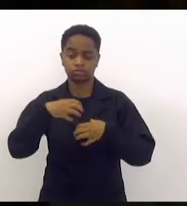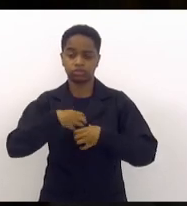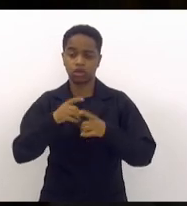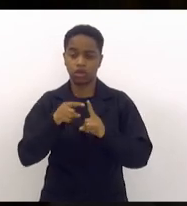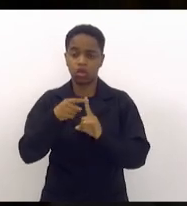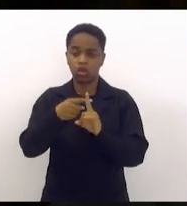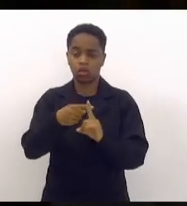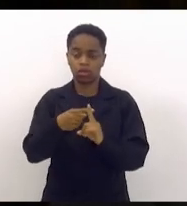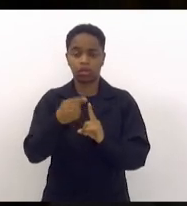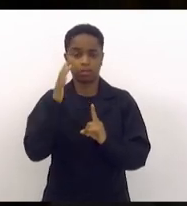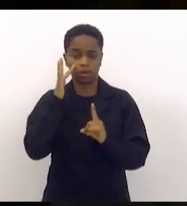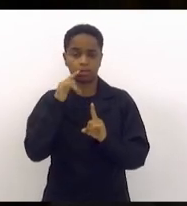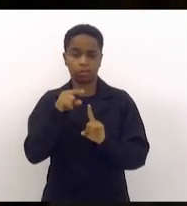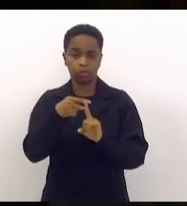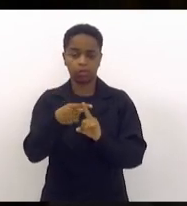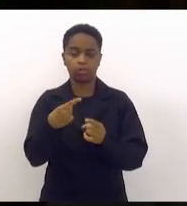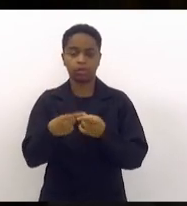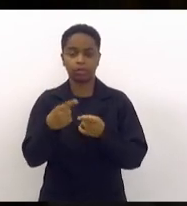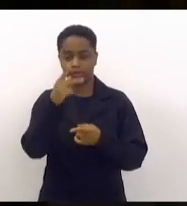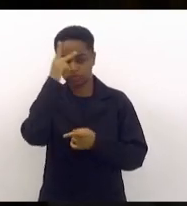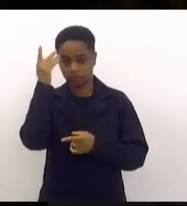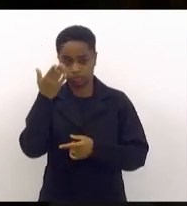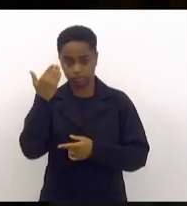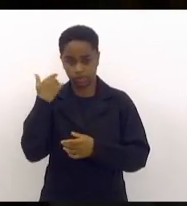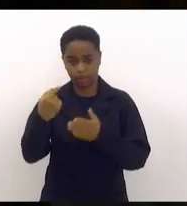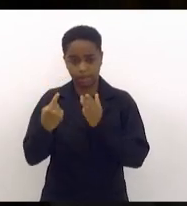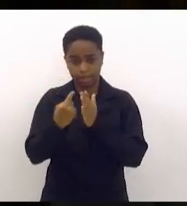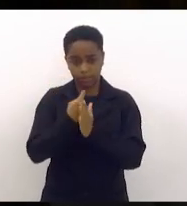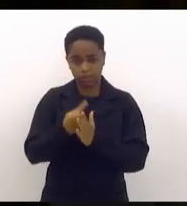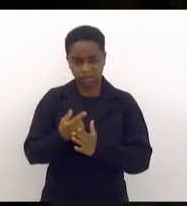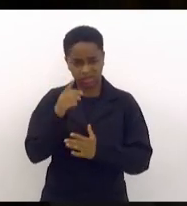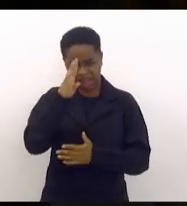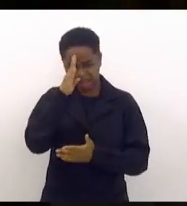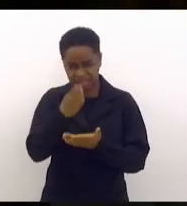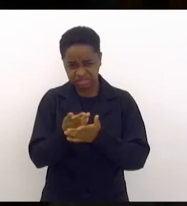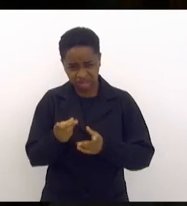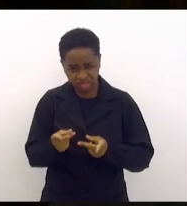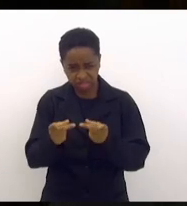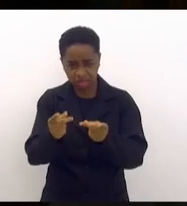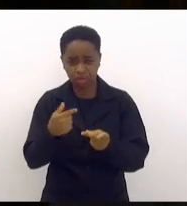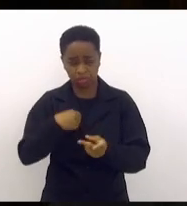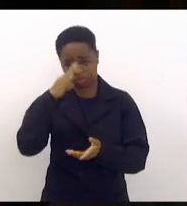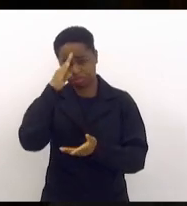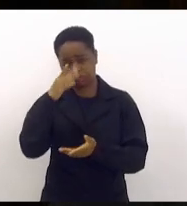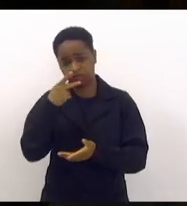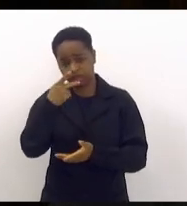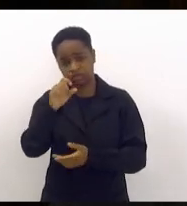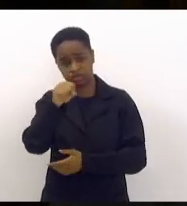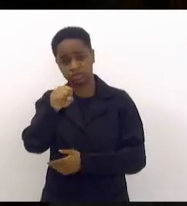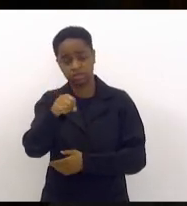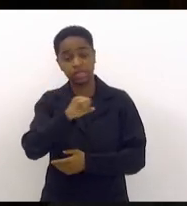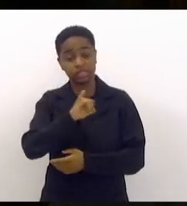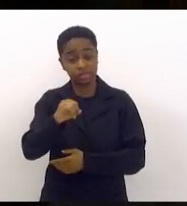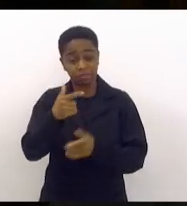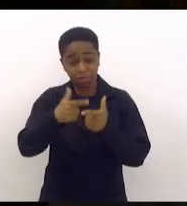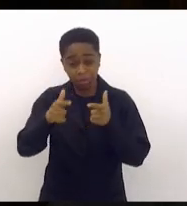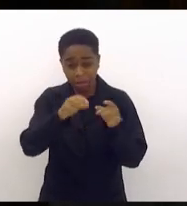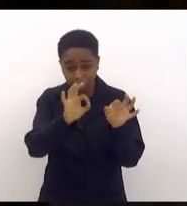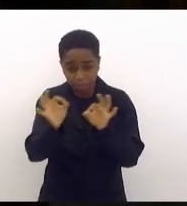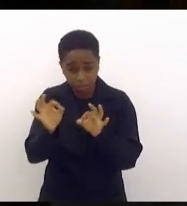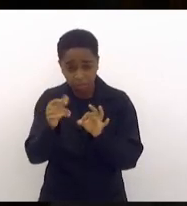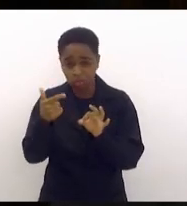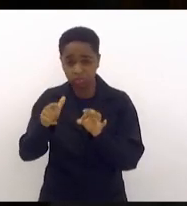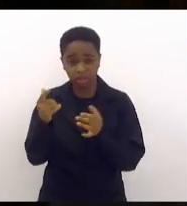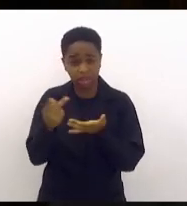pessoas me perguntavam lá no passado acredita que isso vai durar toda a vida eu falava vai se não houver nenhum problema nenhum